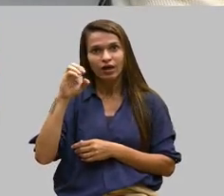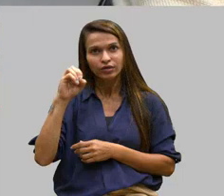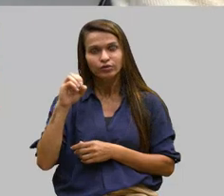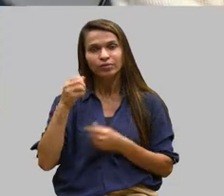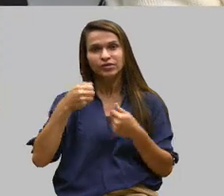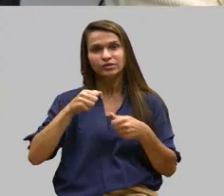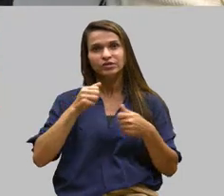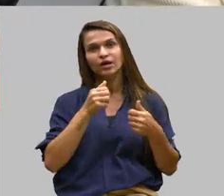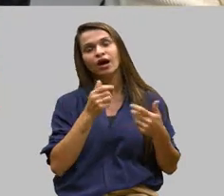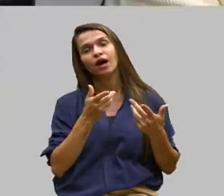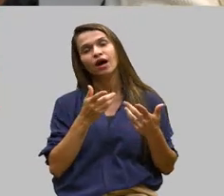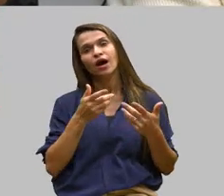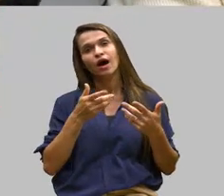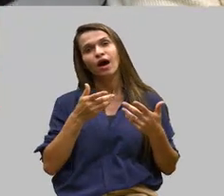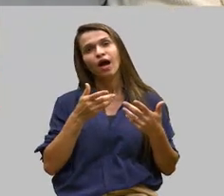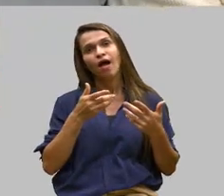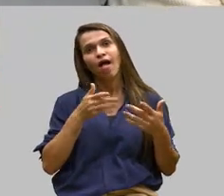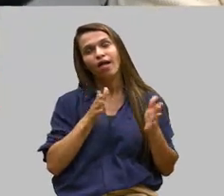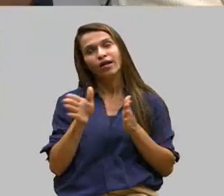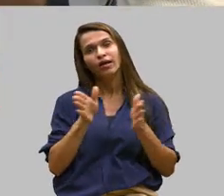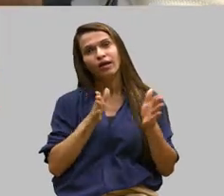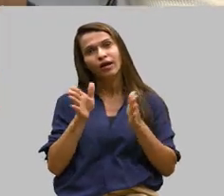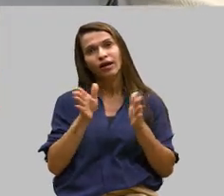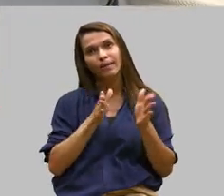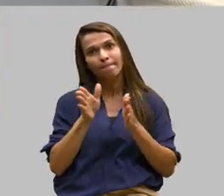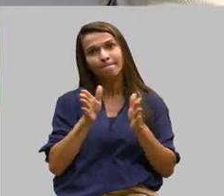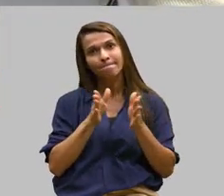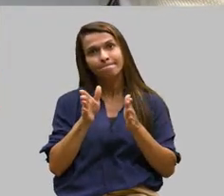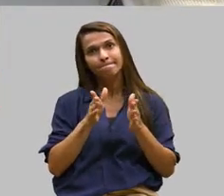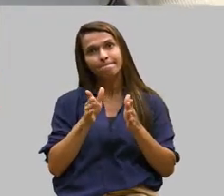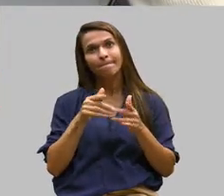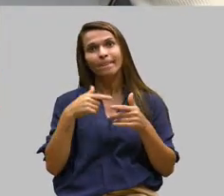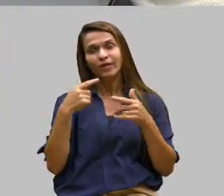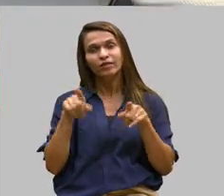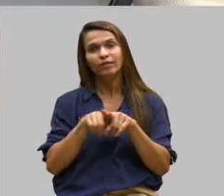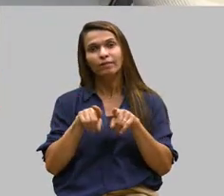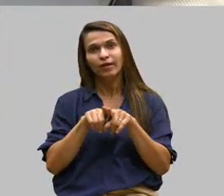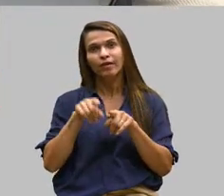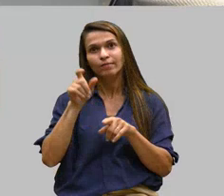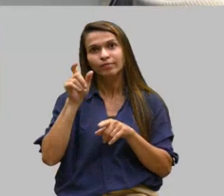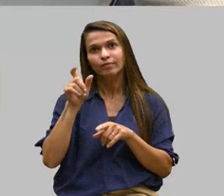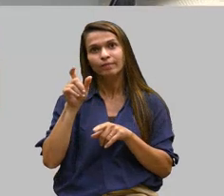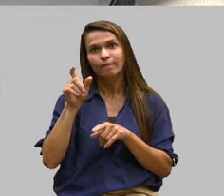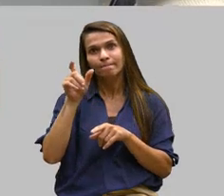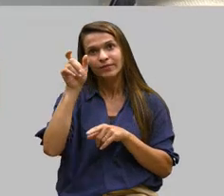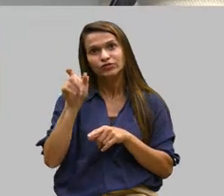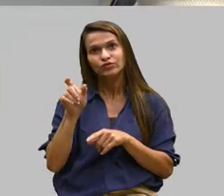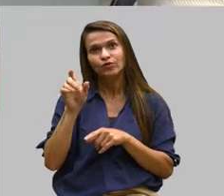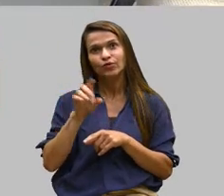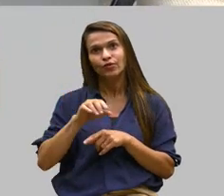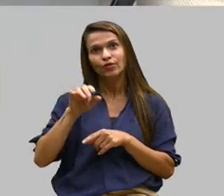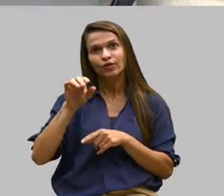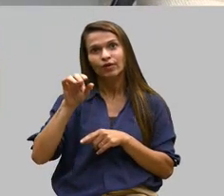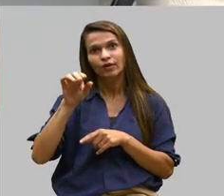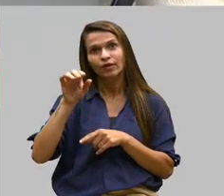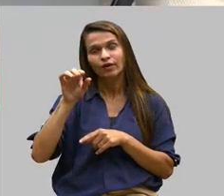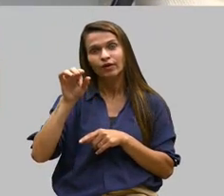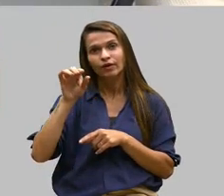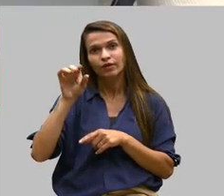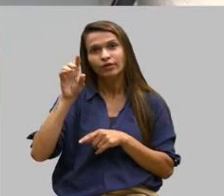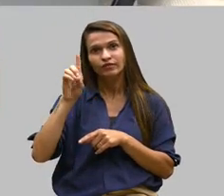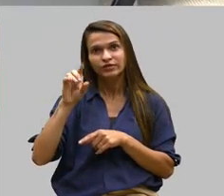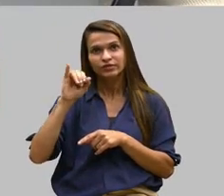arquitetônica uma pessoa com baixa visão Talvez seja um software e a pessoa com deficiência intelectual e qual que é o apoio um outro ser humano